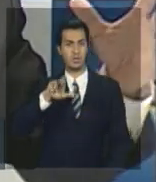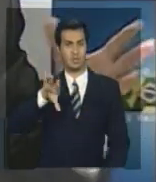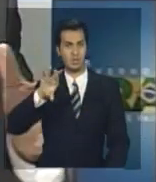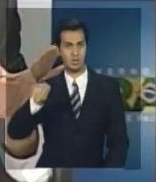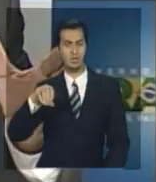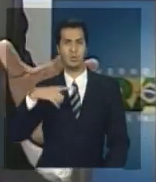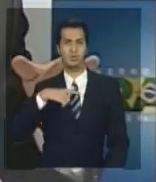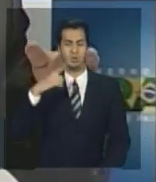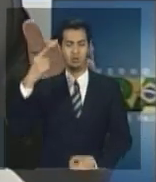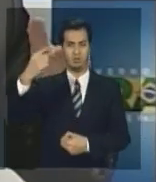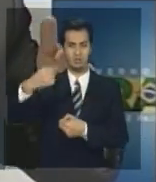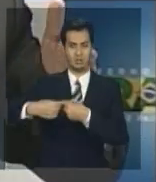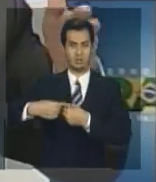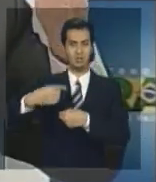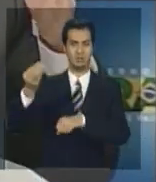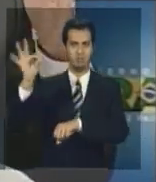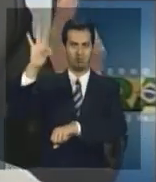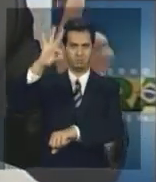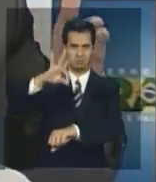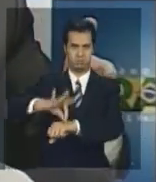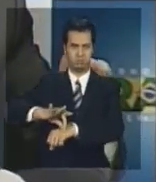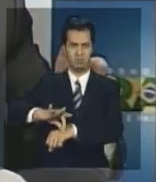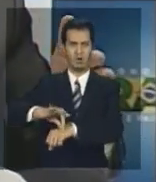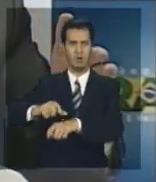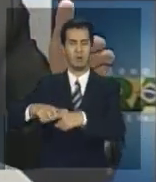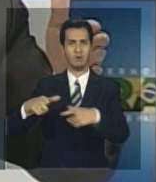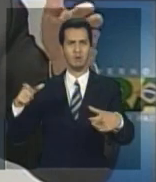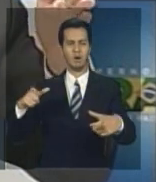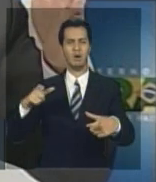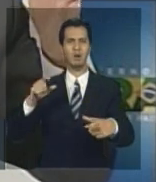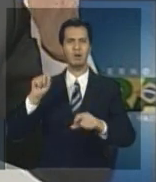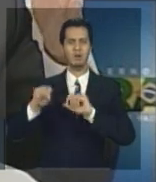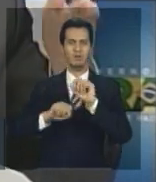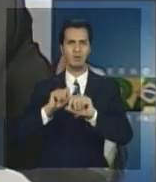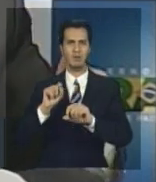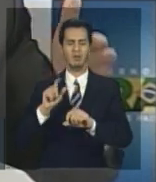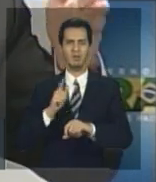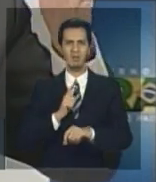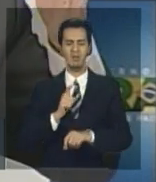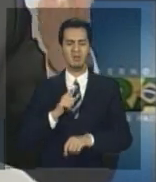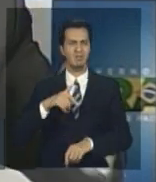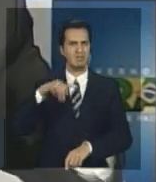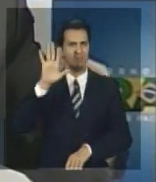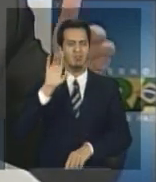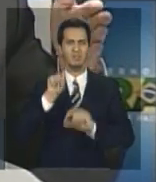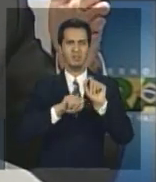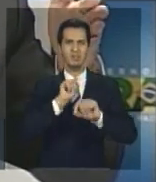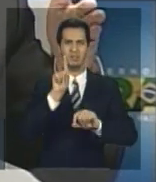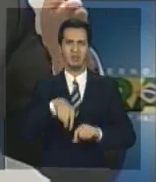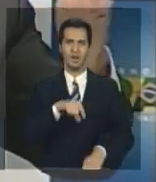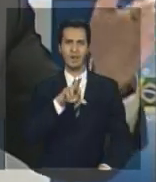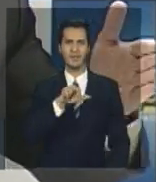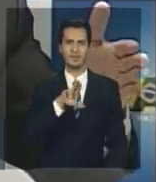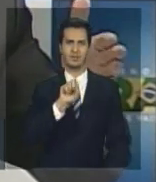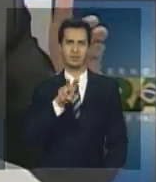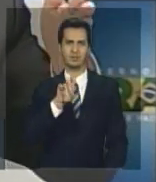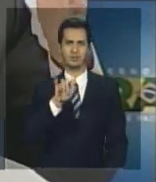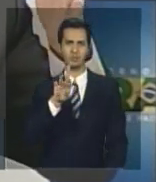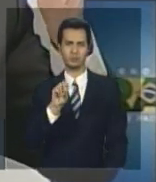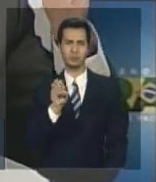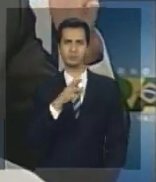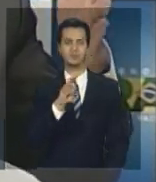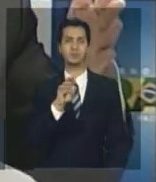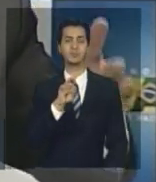mostrar a disposição por bairro, mostrava que a concentração eram em reservatórios fixos, domiciliares,